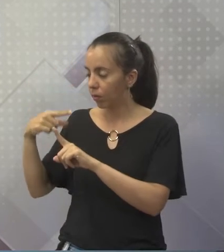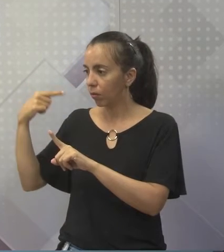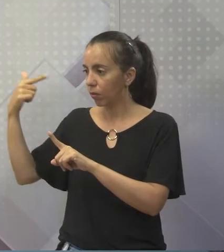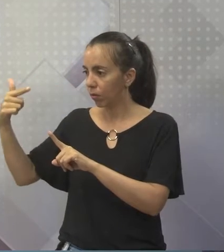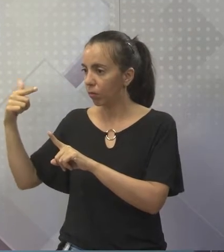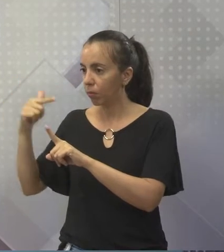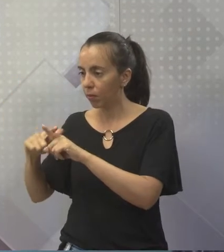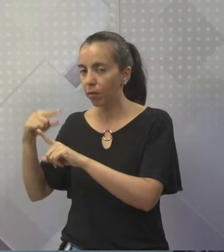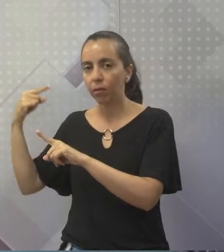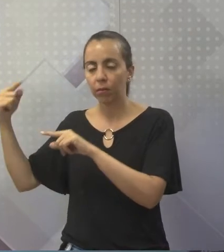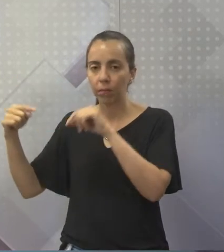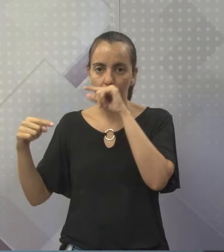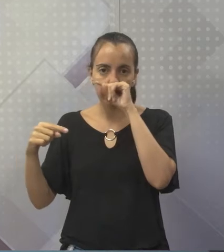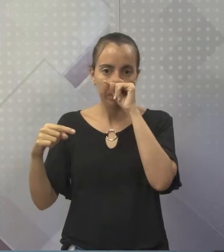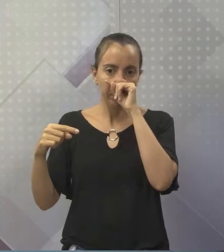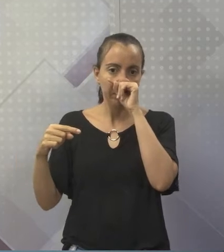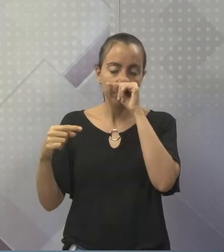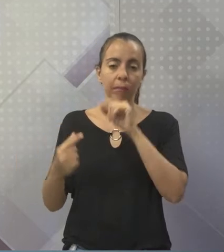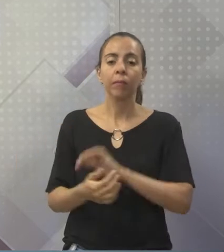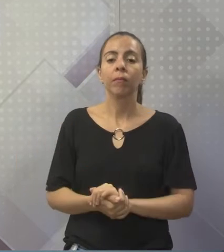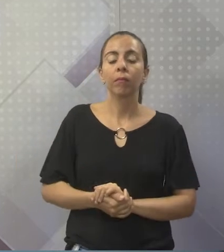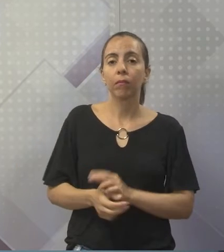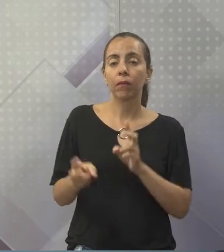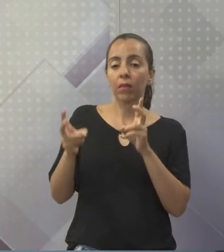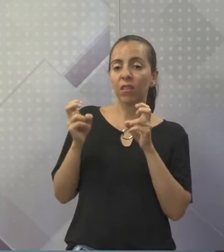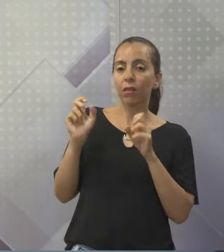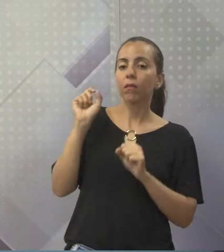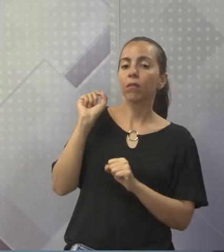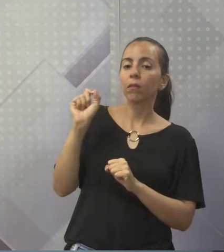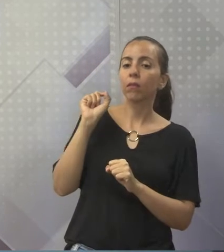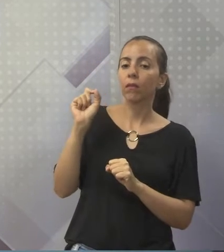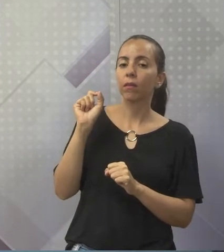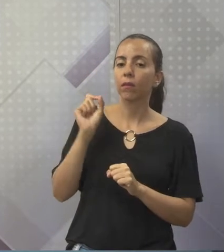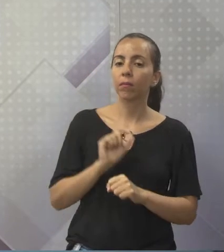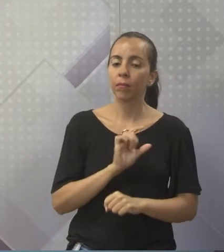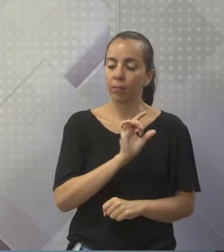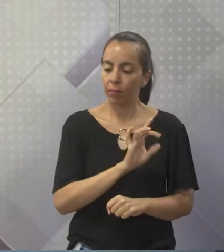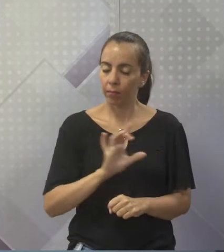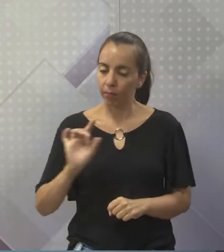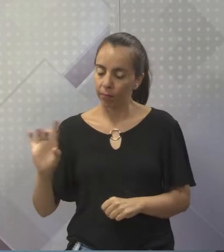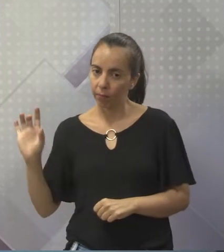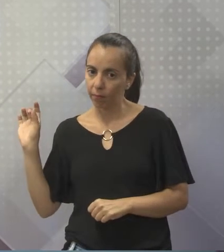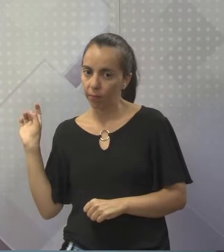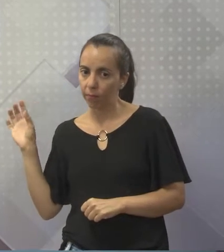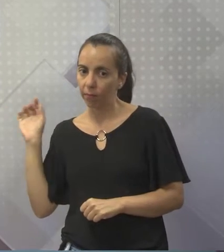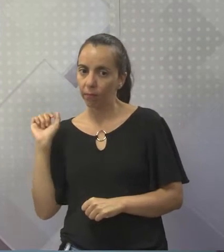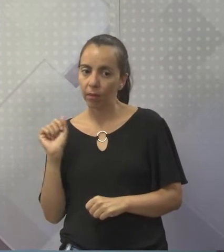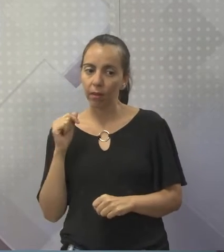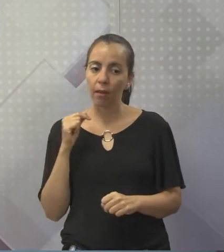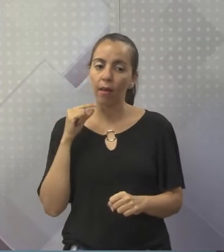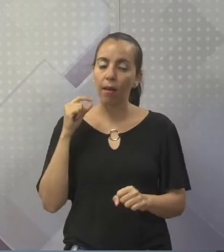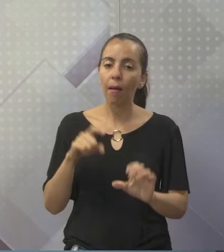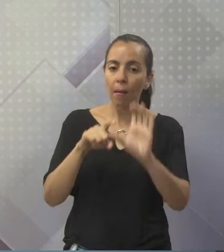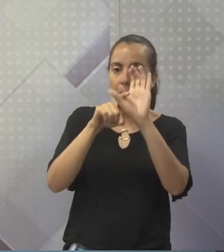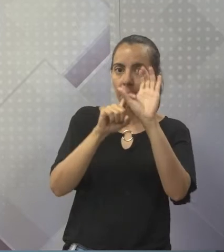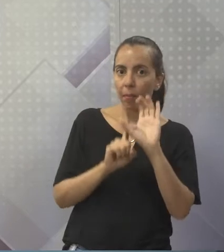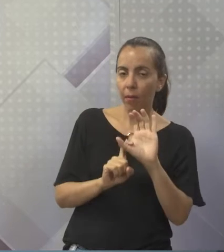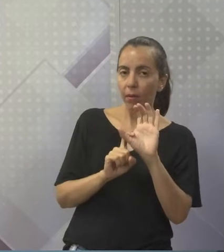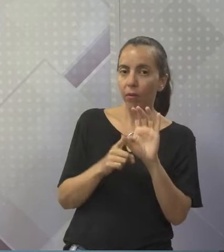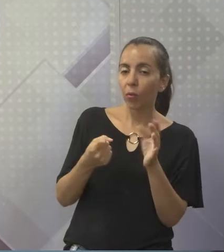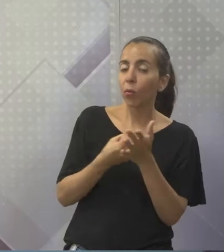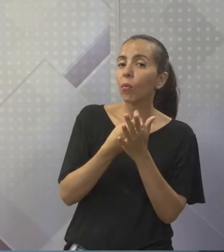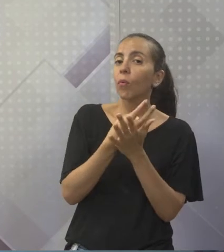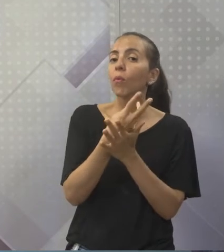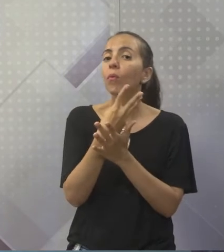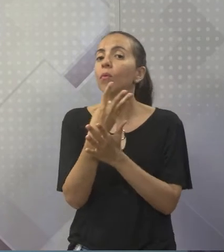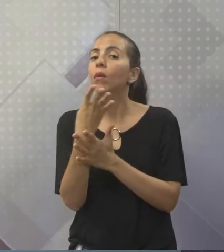isso me faz perceber que este valor aqui a ser pago depende diretamente da massa que eu vou